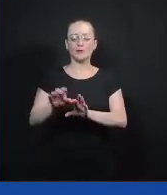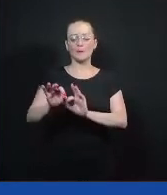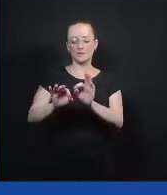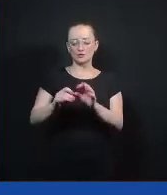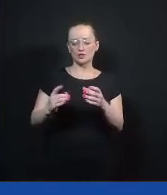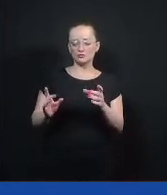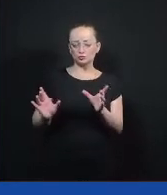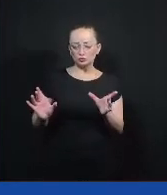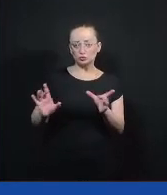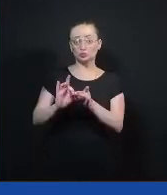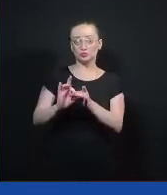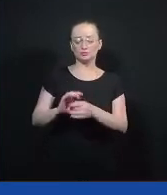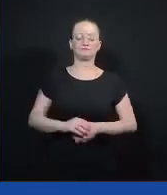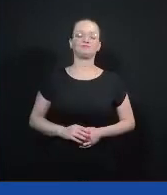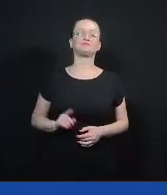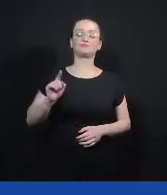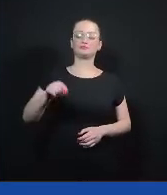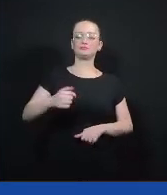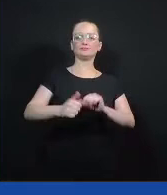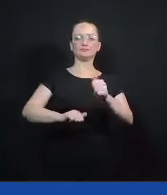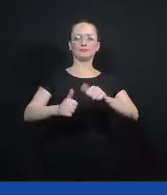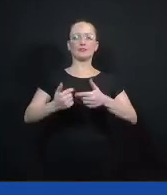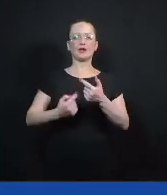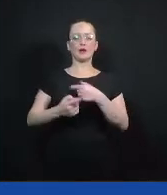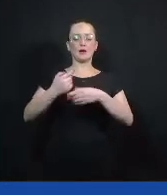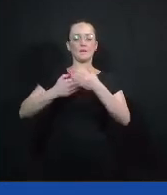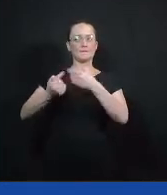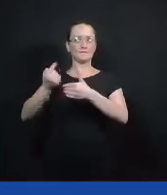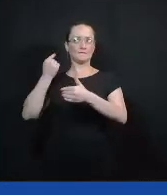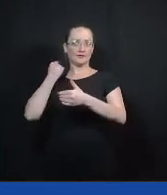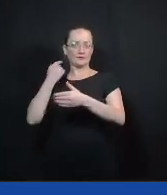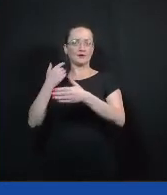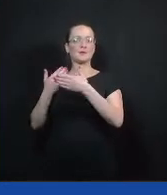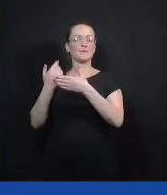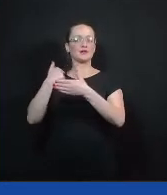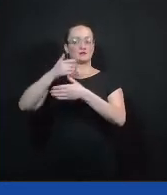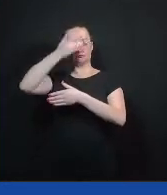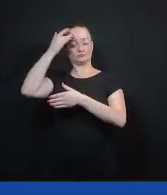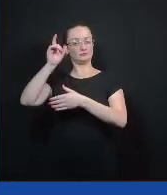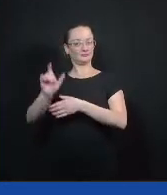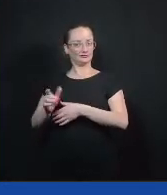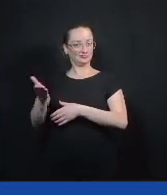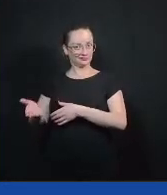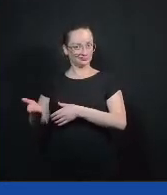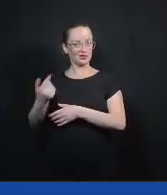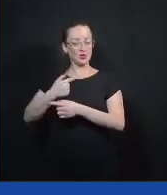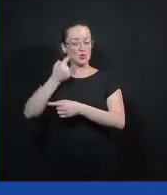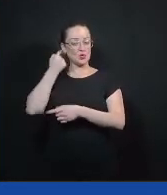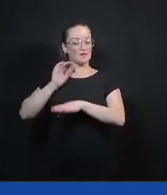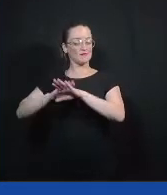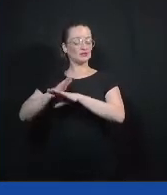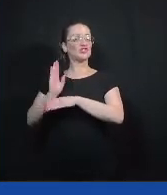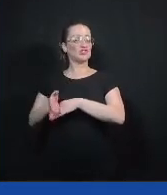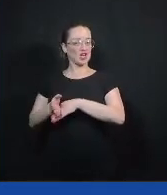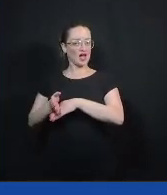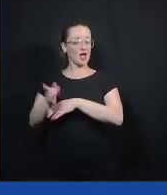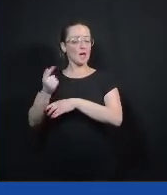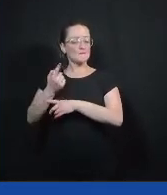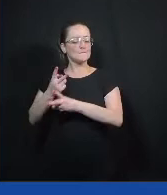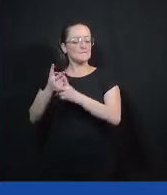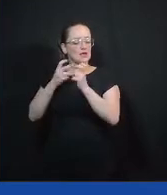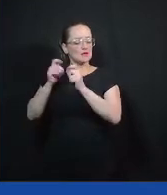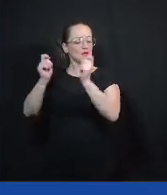né? Então, essa avaliação retrospectiva é importante, na qual a gente olha para trás, a gente olha para o que foi feito, olha para as